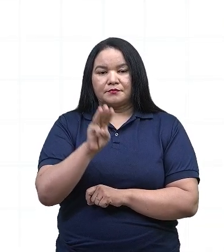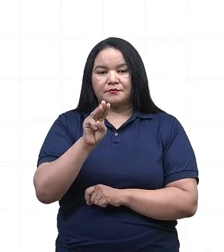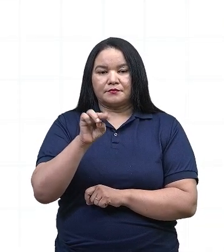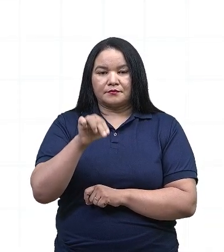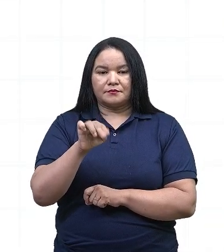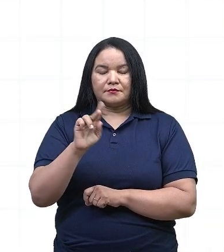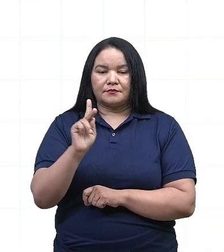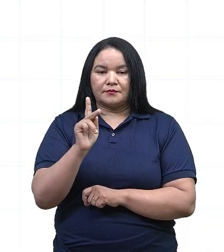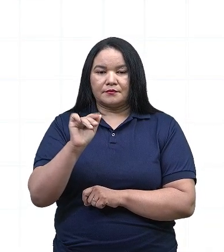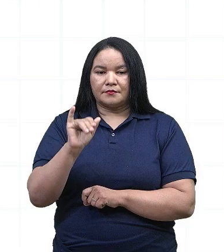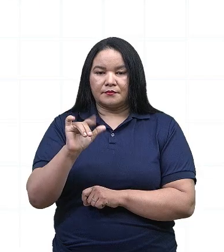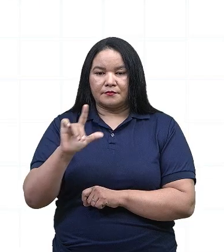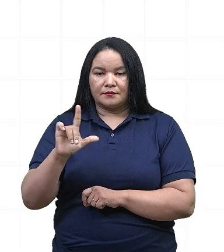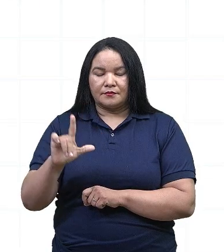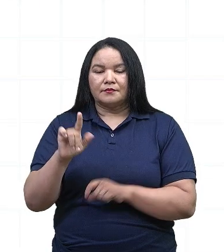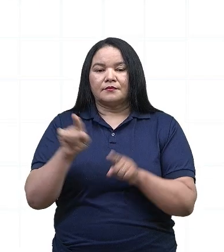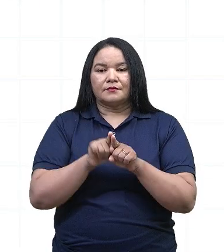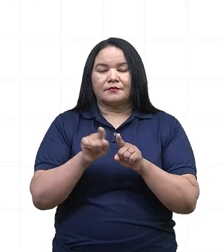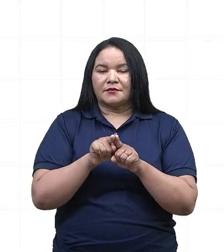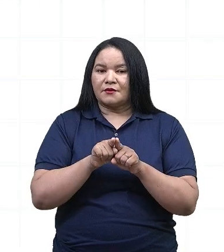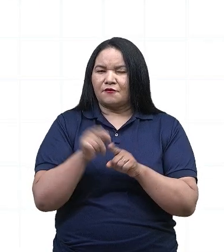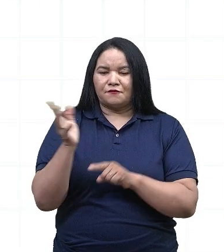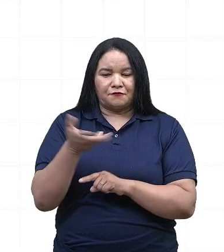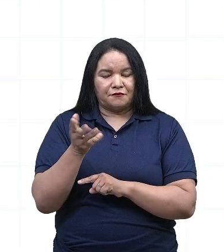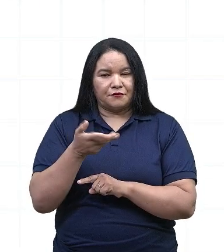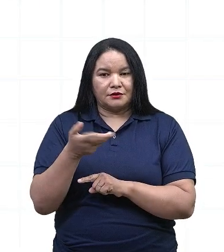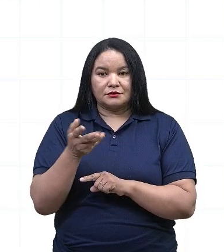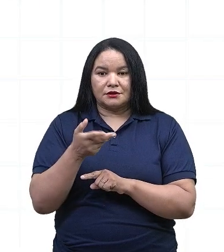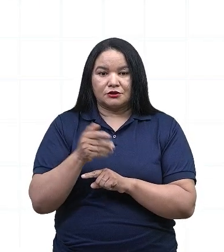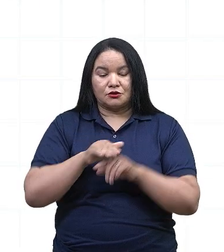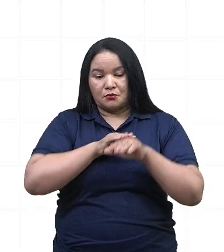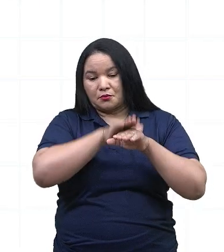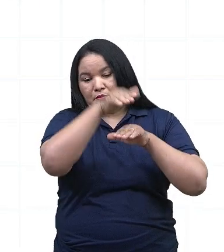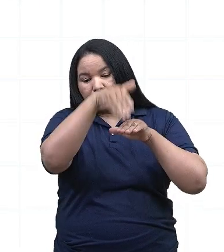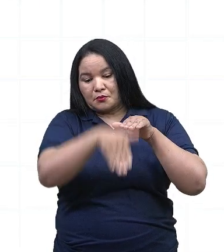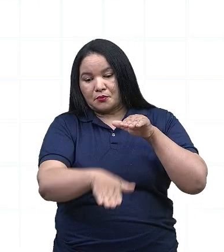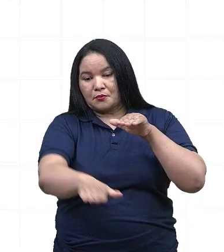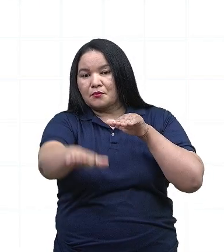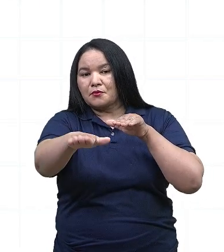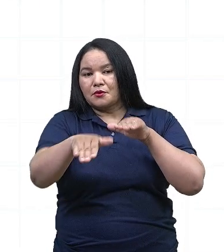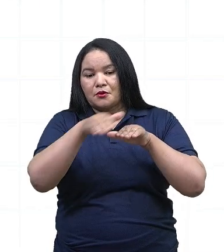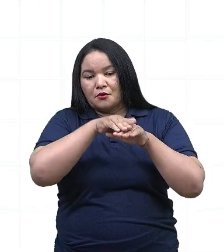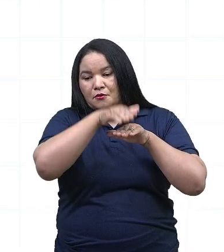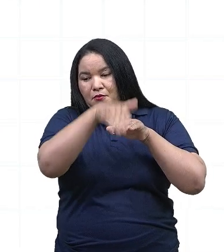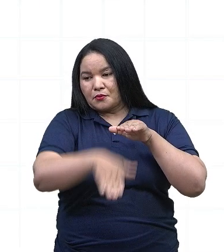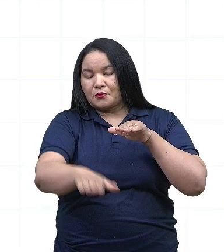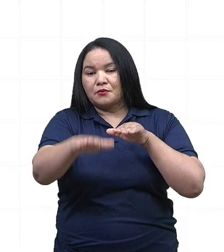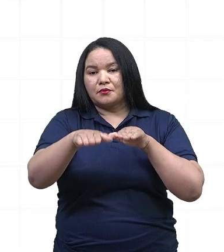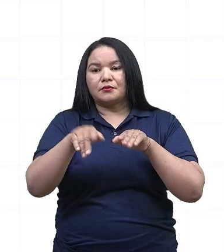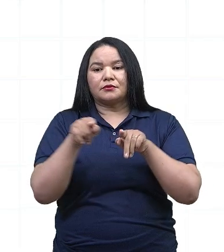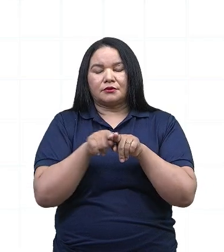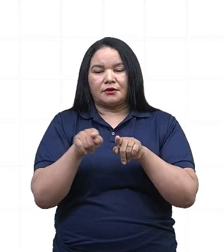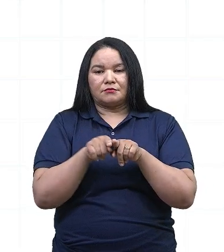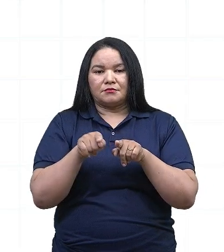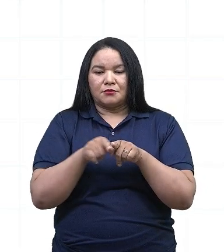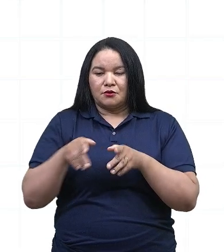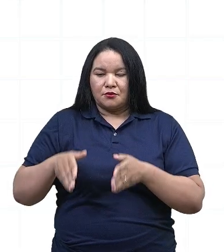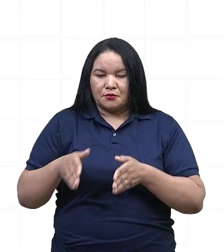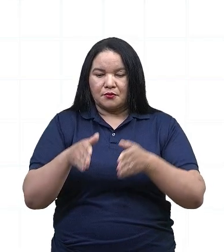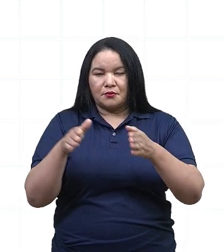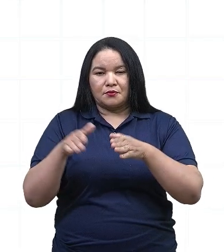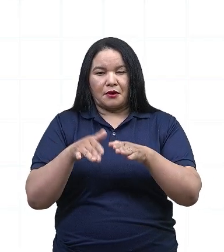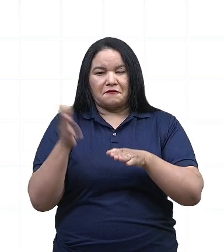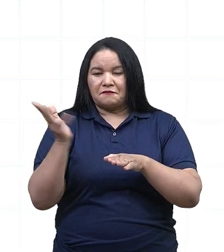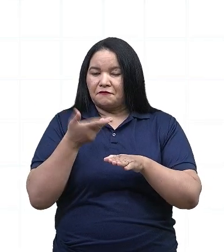pura. Nela, os patinadores descem ladeiras íngremes, tá bom? Estradas de serra e pistas fechadas em alta